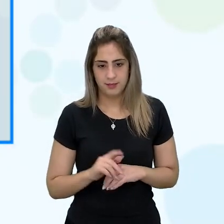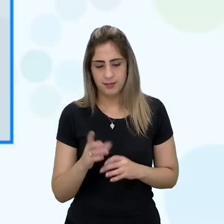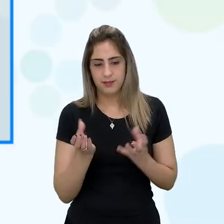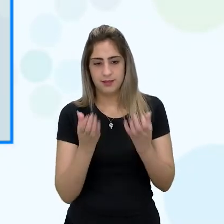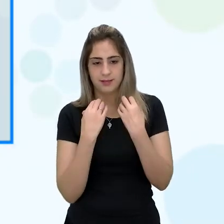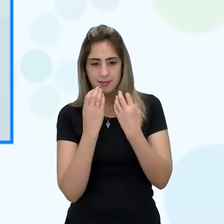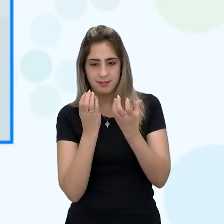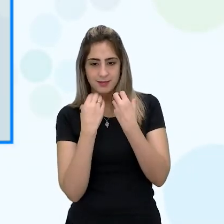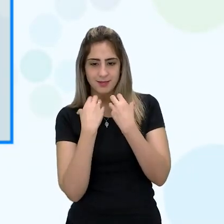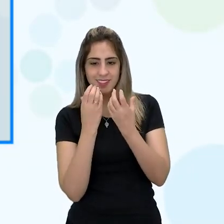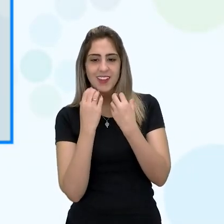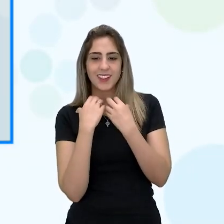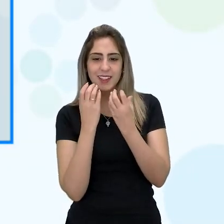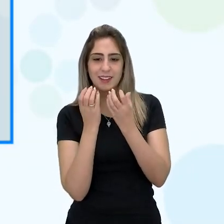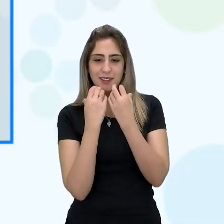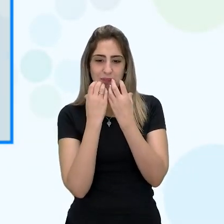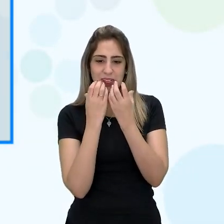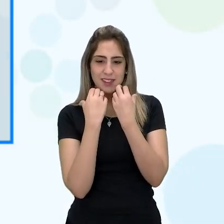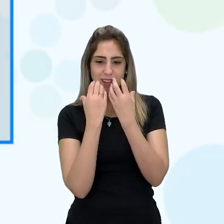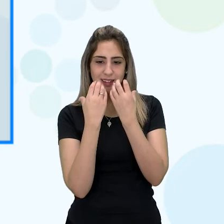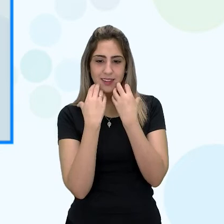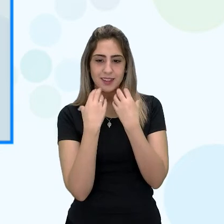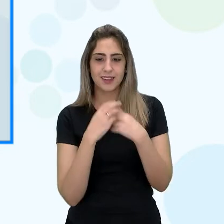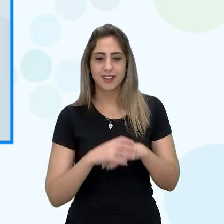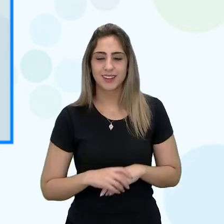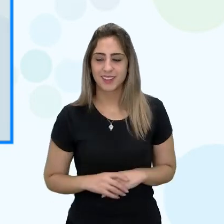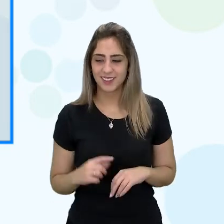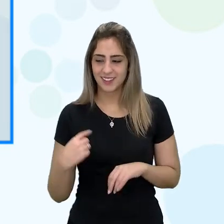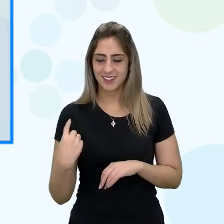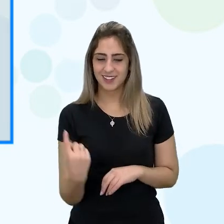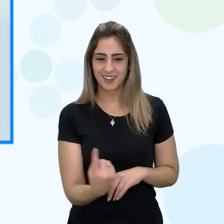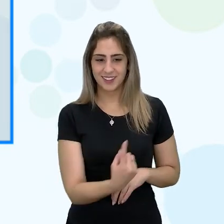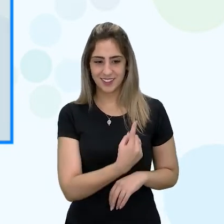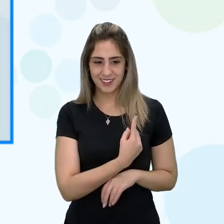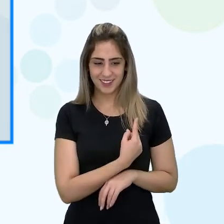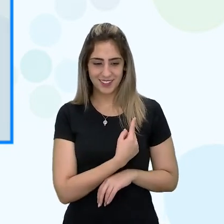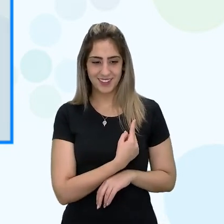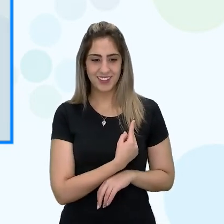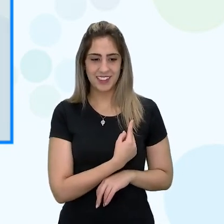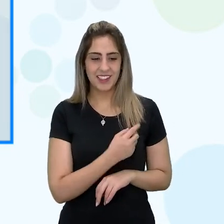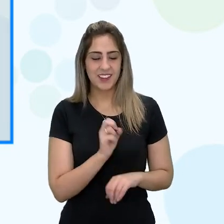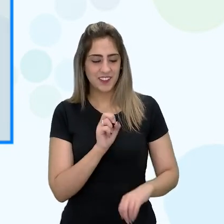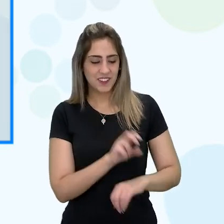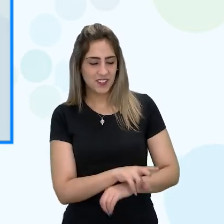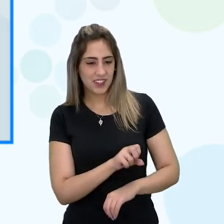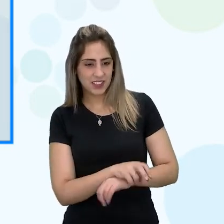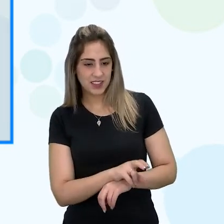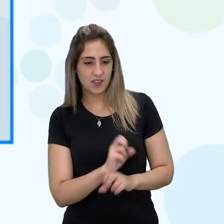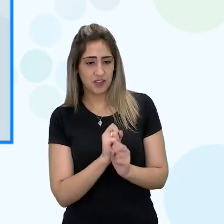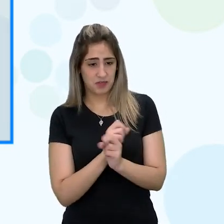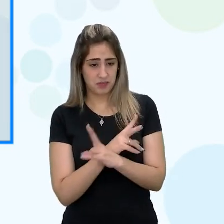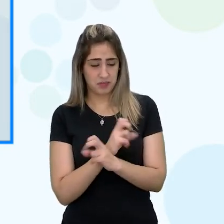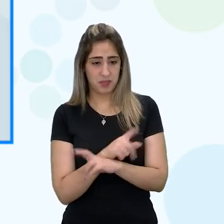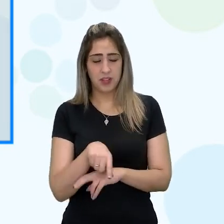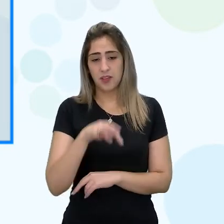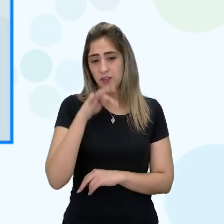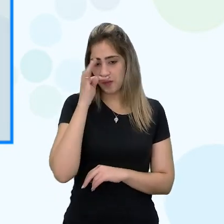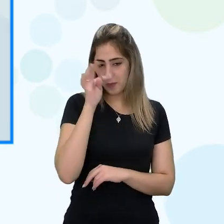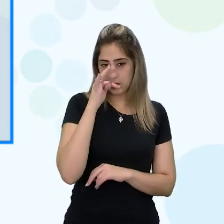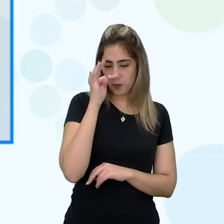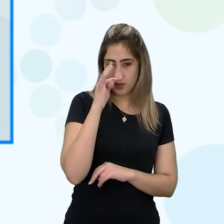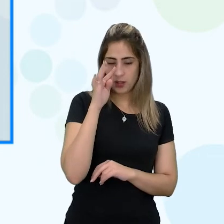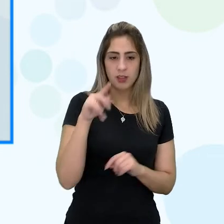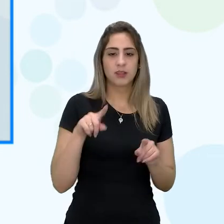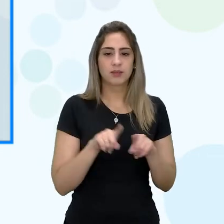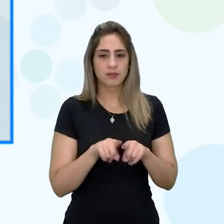milho, onde nesses casos, né, é necessário se evitar a infecção das plantas por fungos fitopatogênicos,